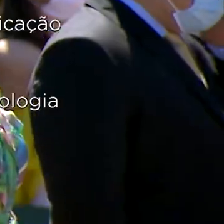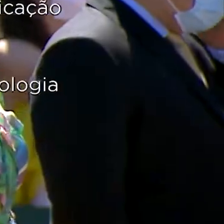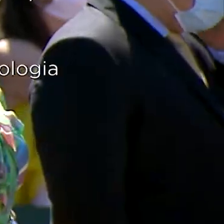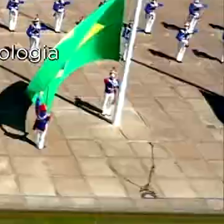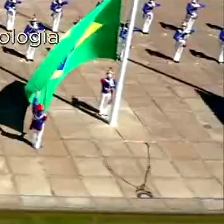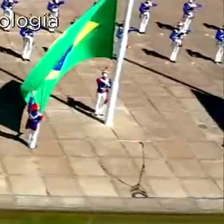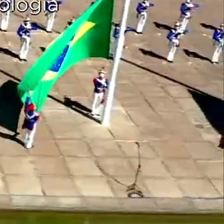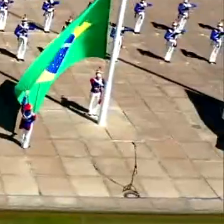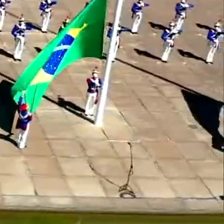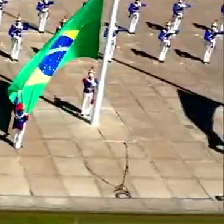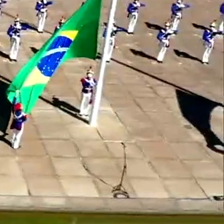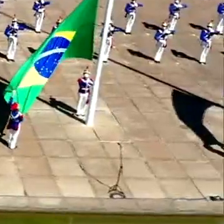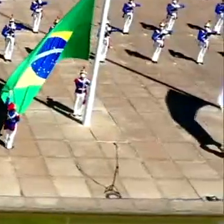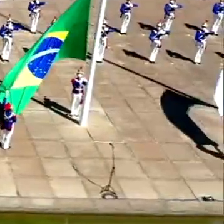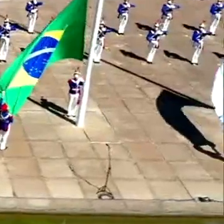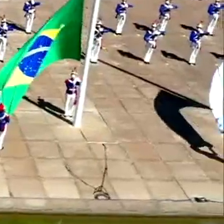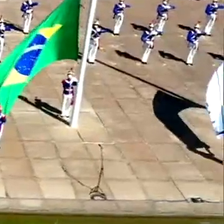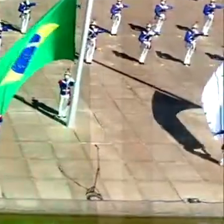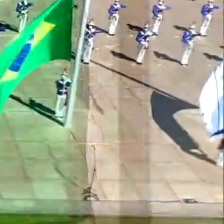Música